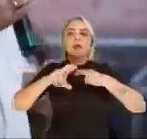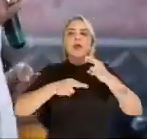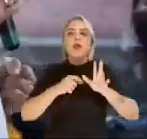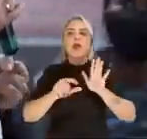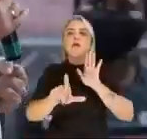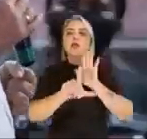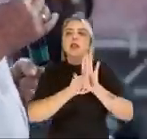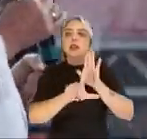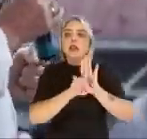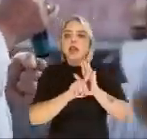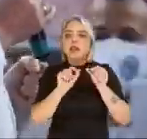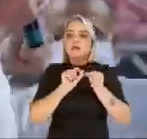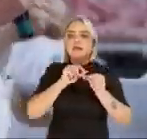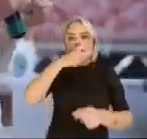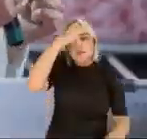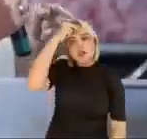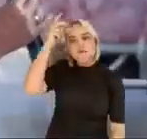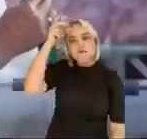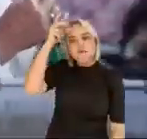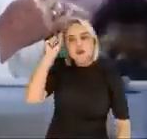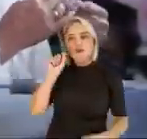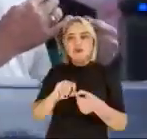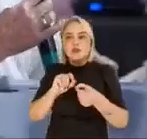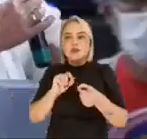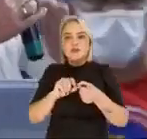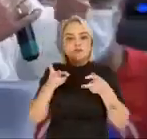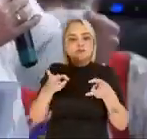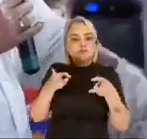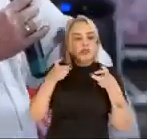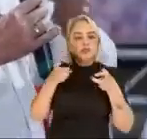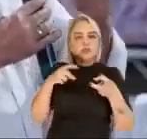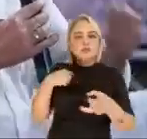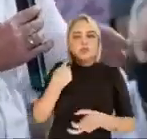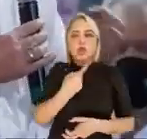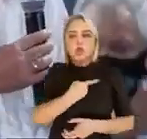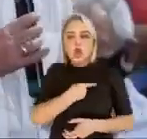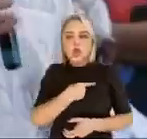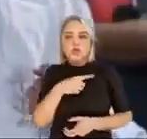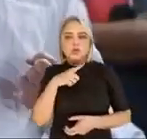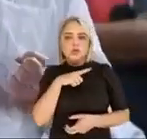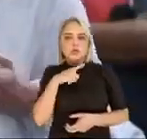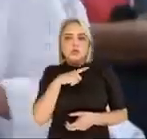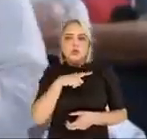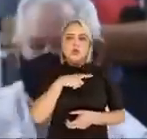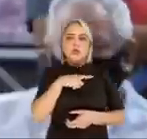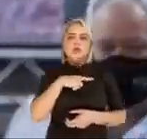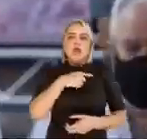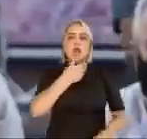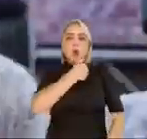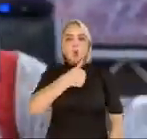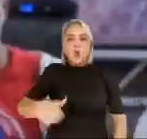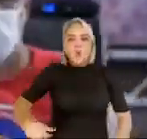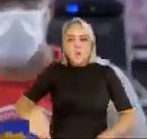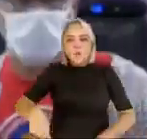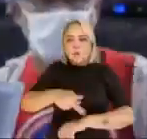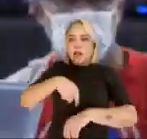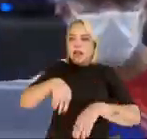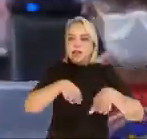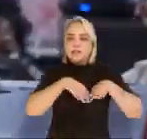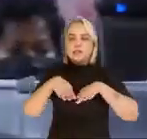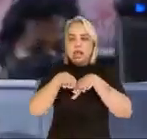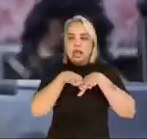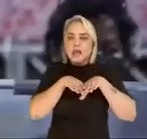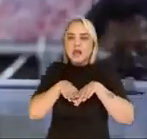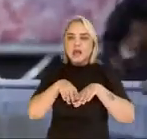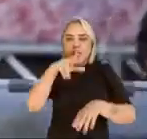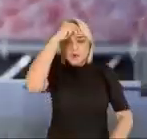fizeram leis. Ou seja, na perspectiva de que a gente tivesse um Estado mais democrático, umas prefeituras mais